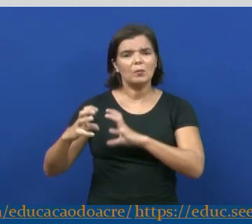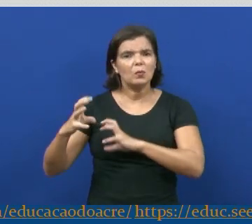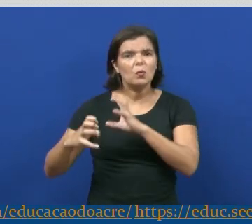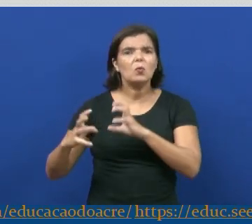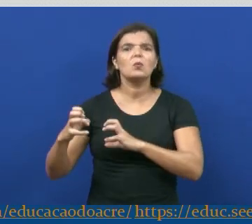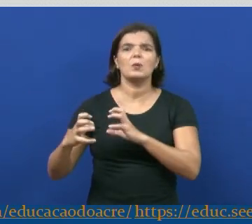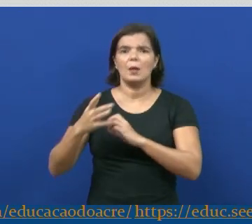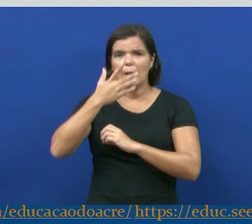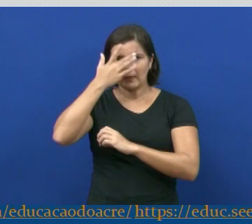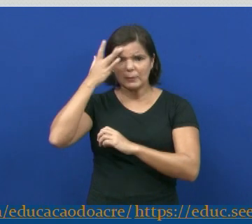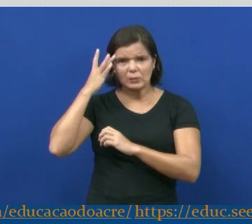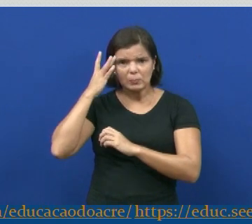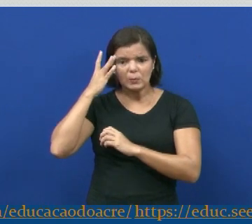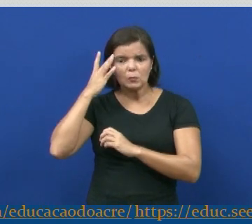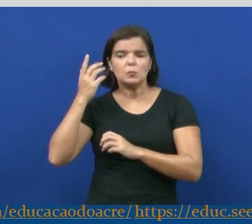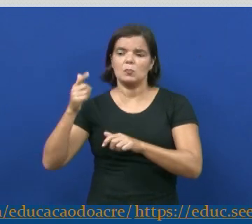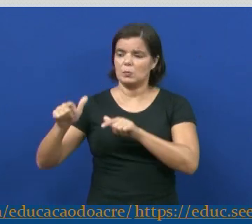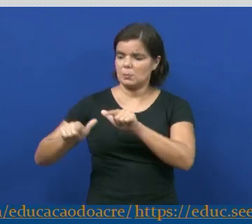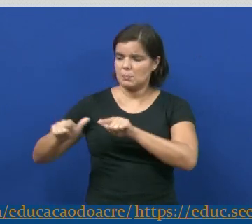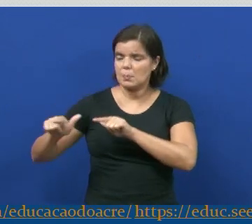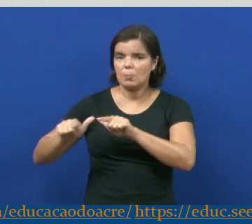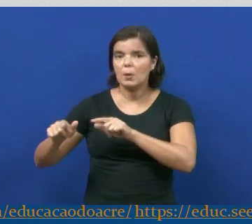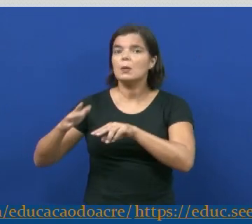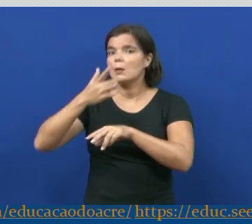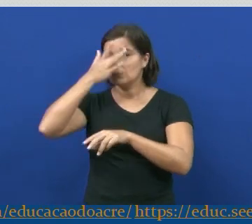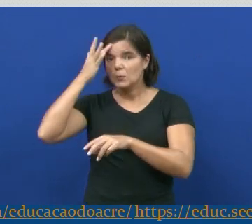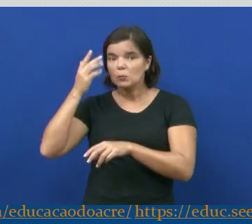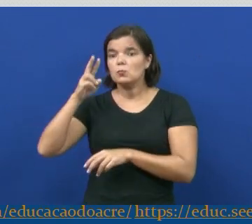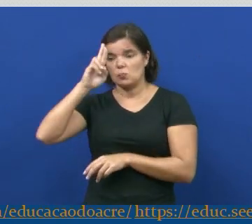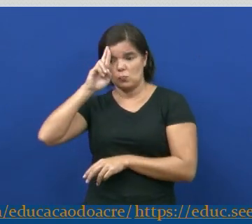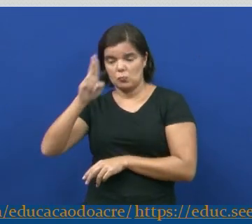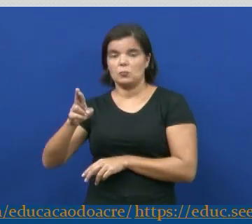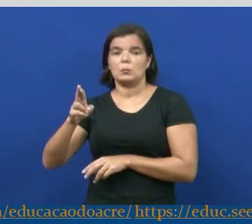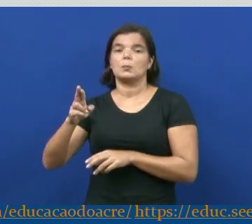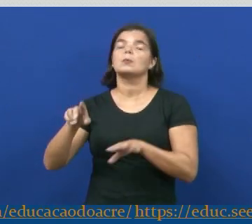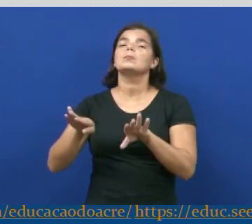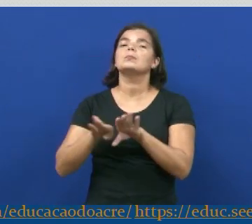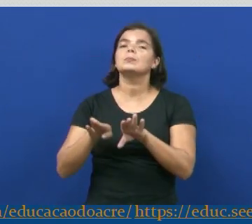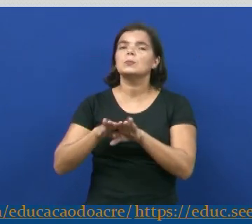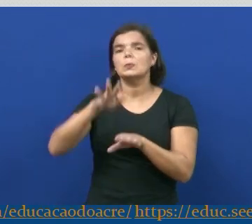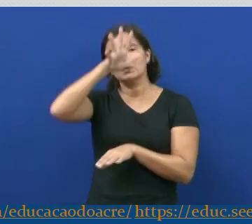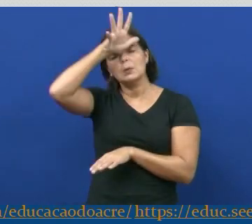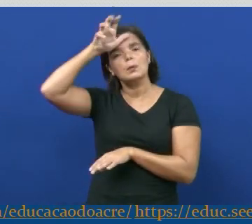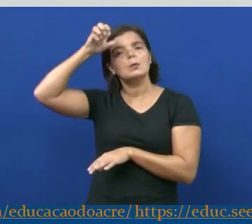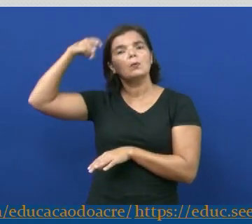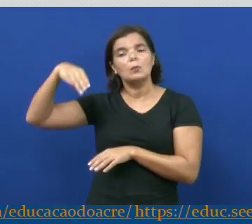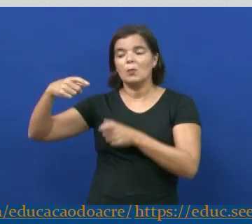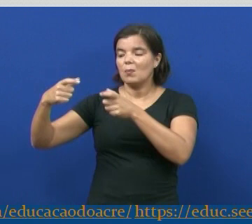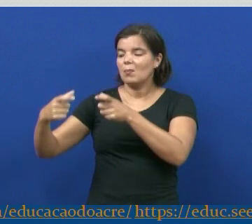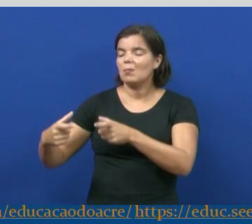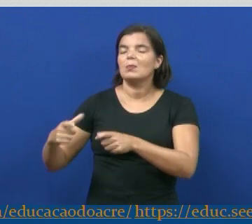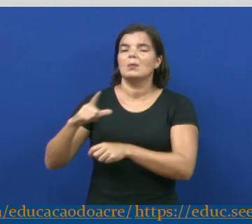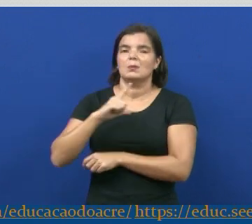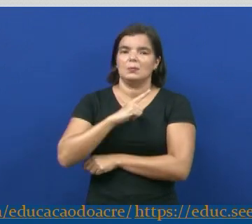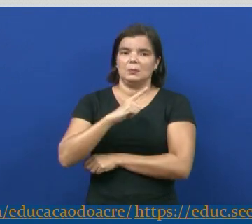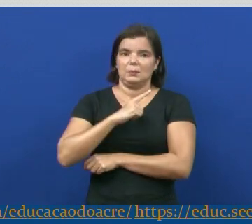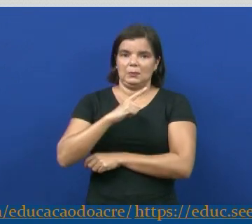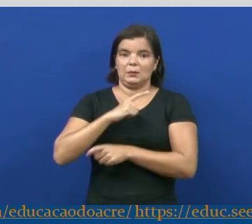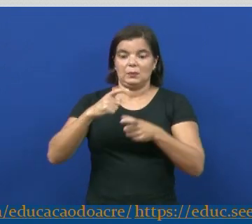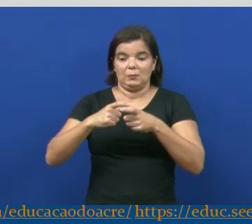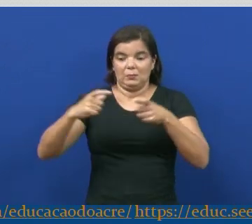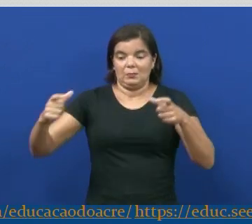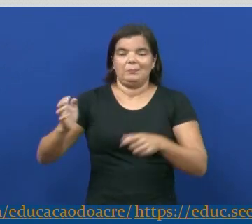os poceiros e os grileiros, né? Sobretudo na região amazônica, porque, né? É a região onde tem, né,